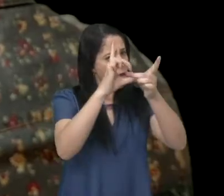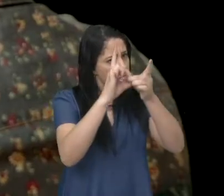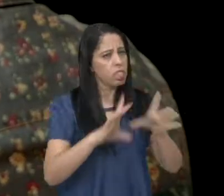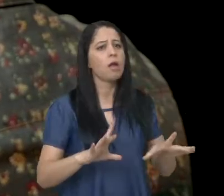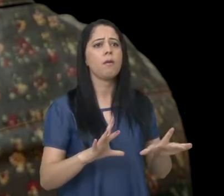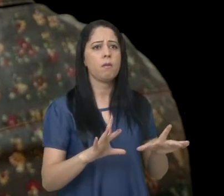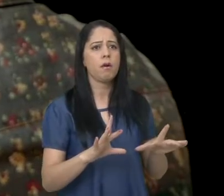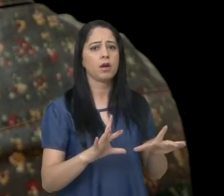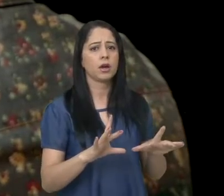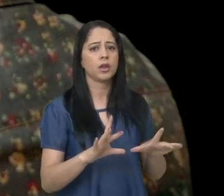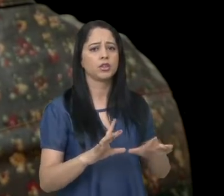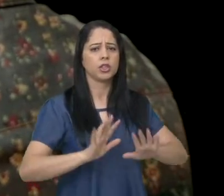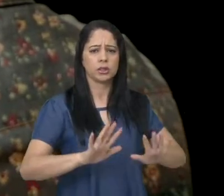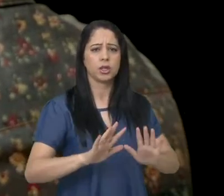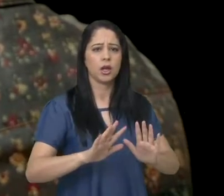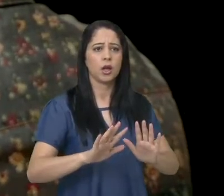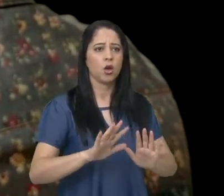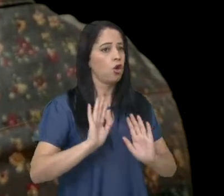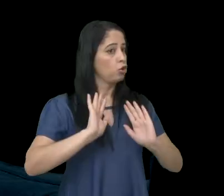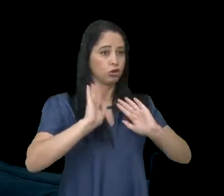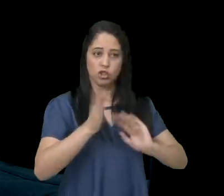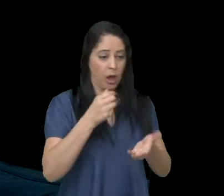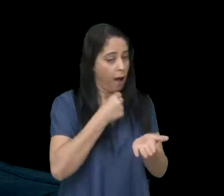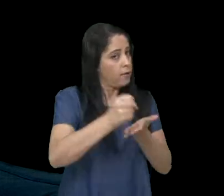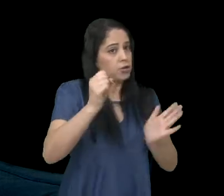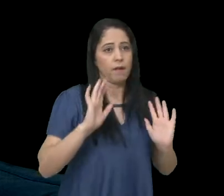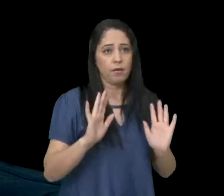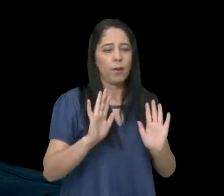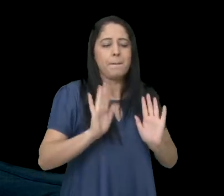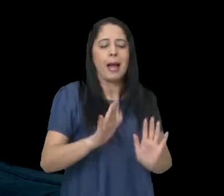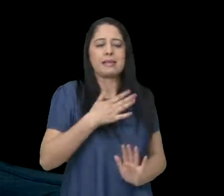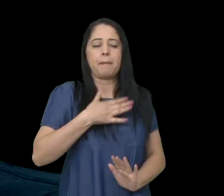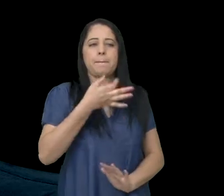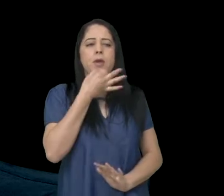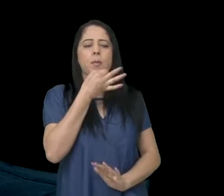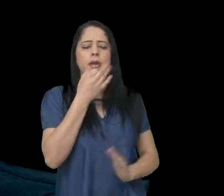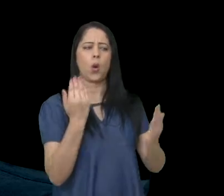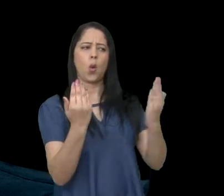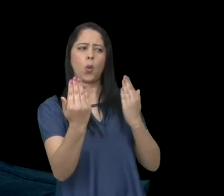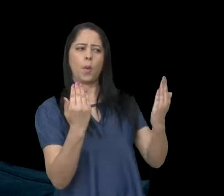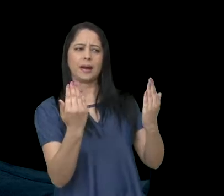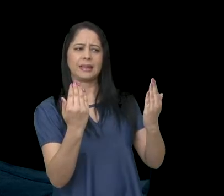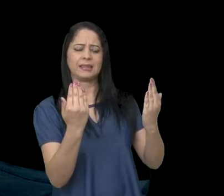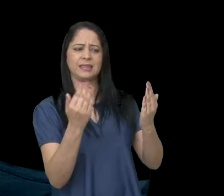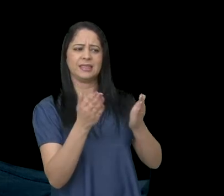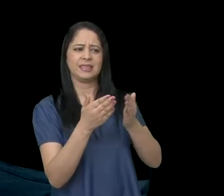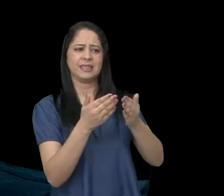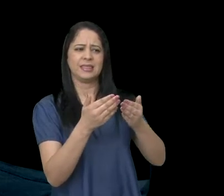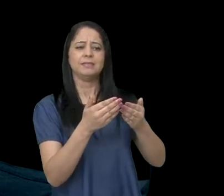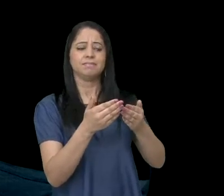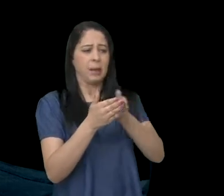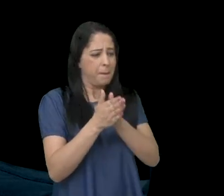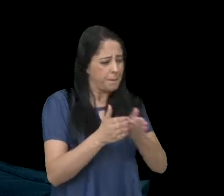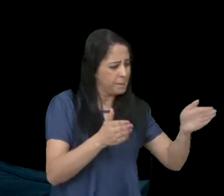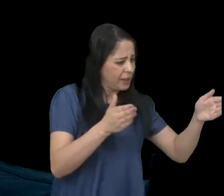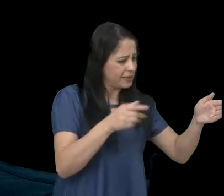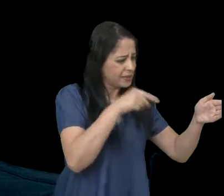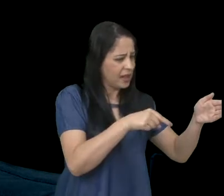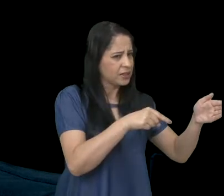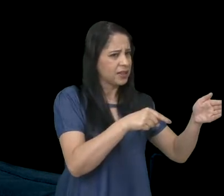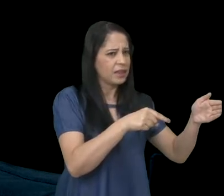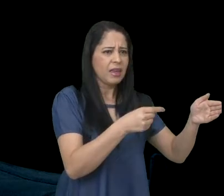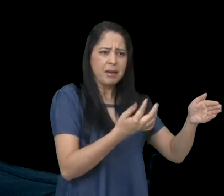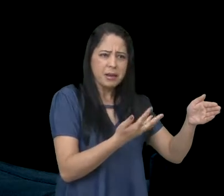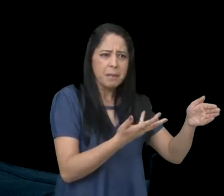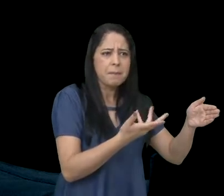que esse é uma questão que está superada. Mas o que eu acho de comparação, aquele momento era um momento muito rico